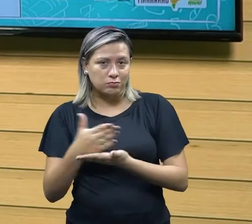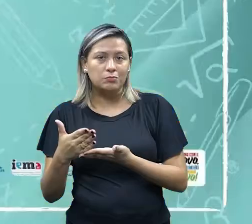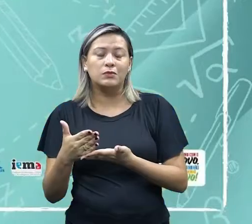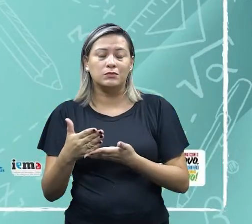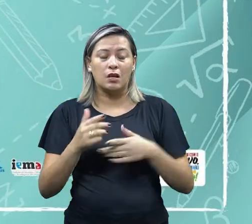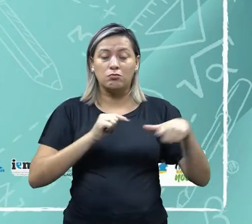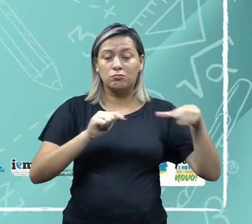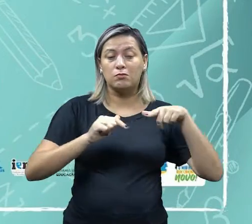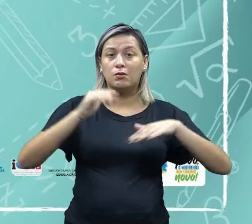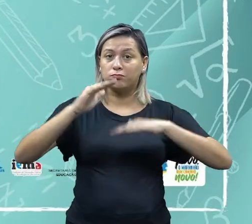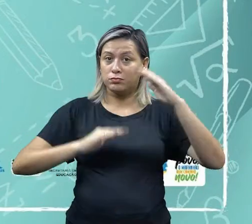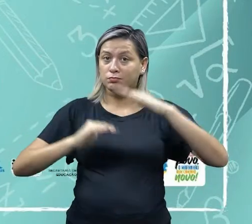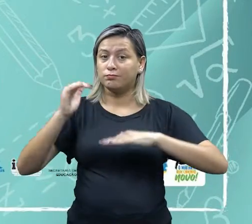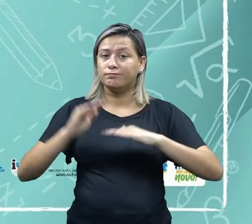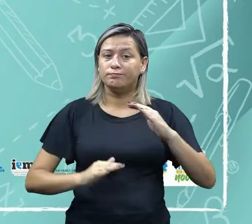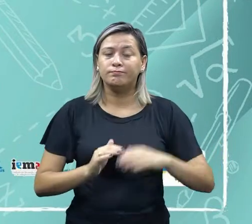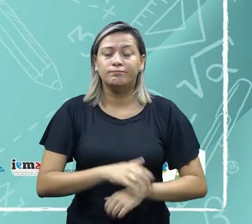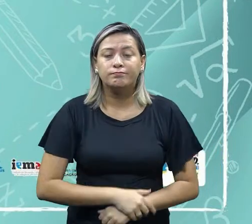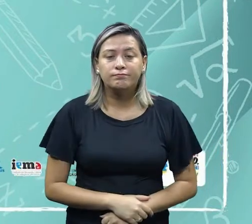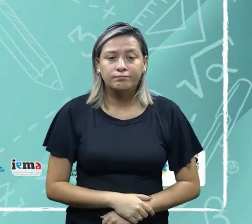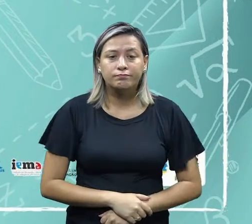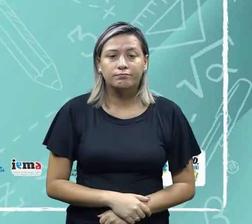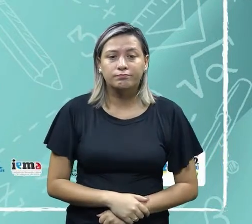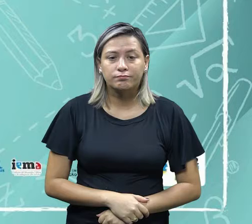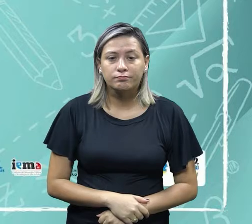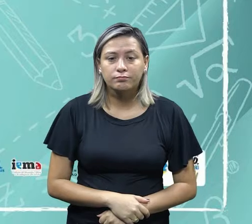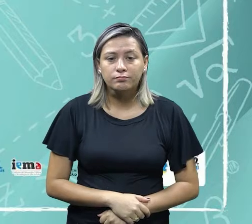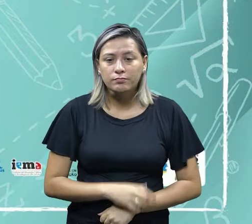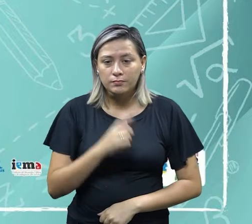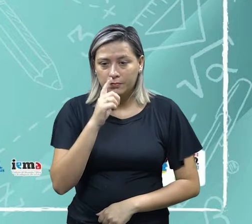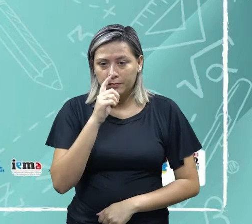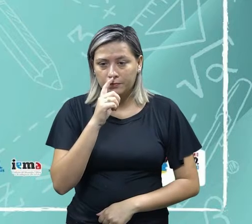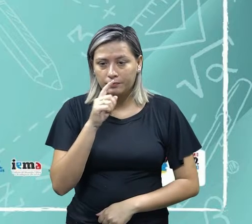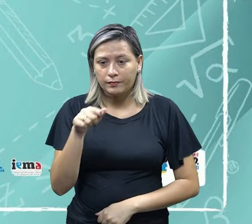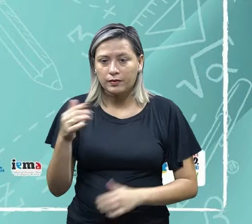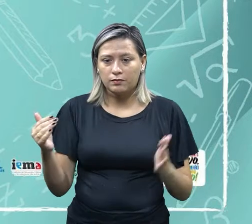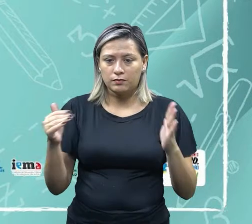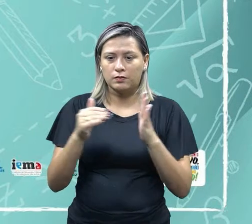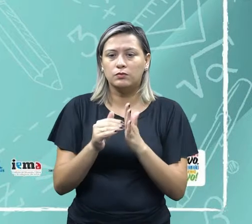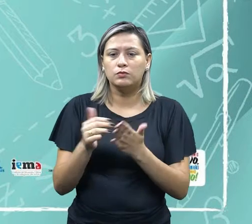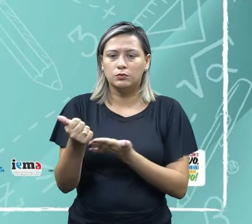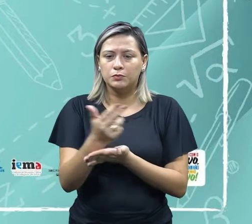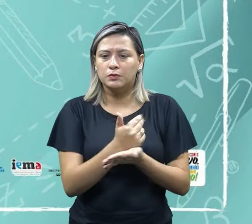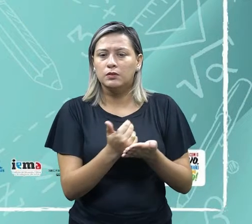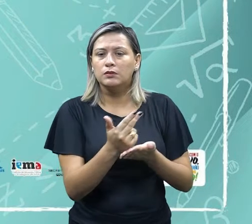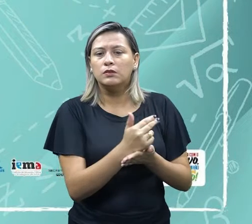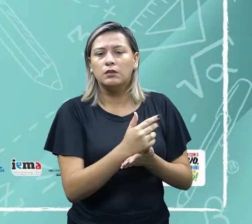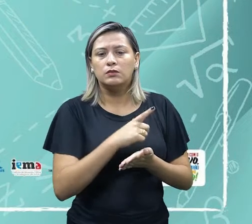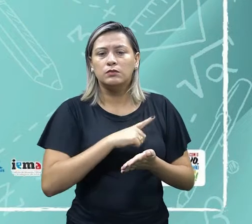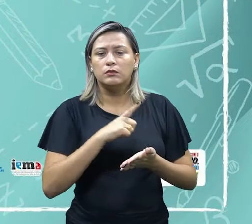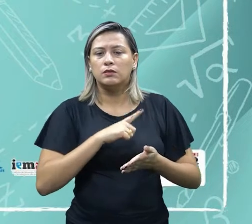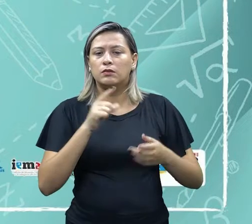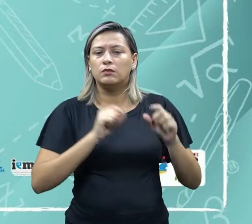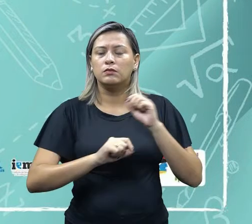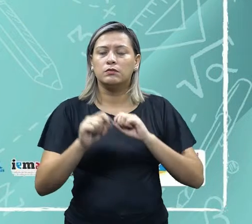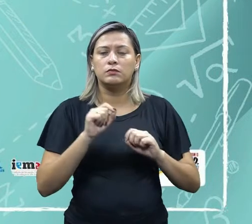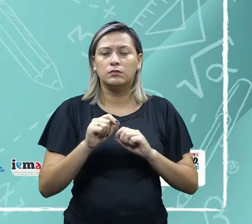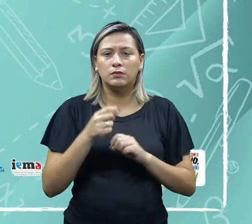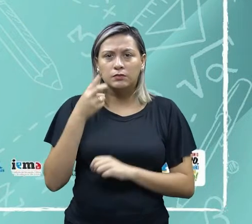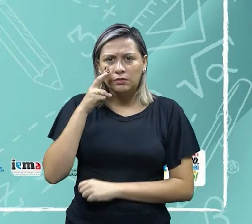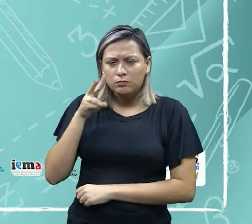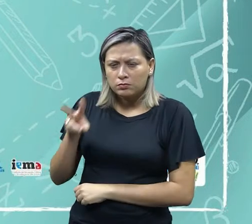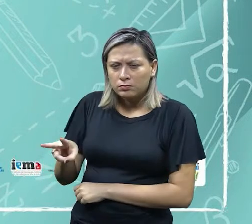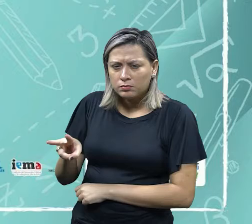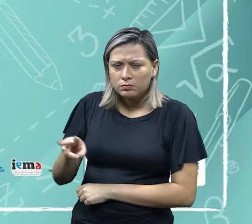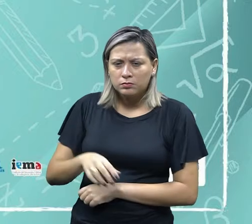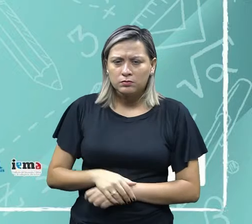profissional. E aqui no último desenho embaixo, tá, nós temos, como vocês podem